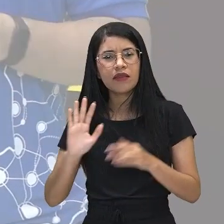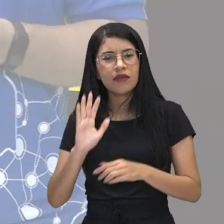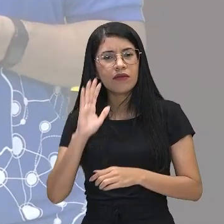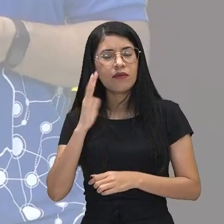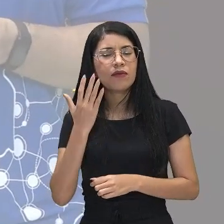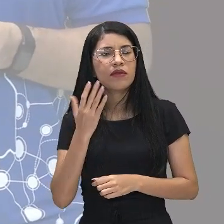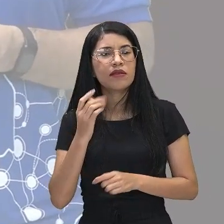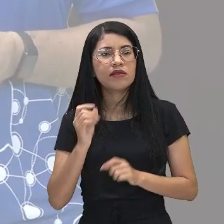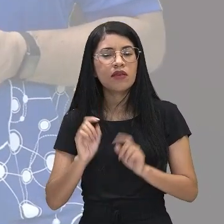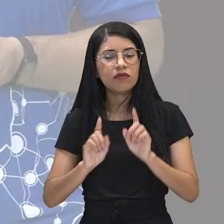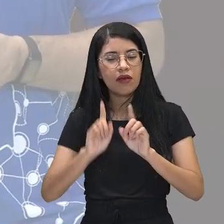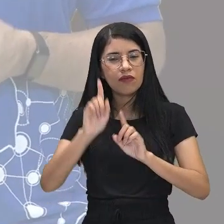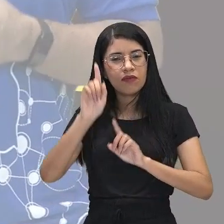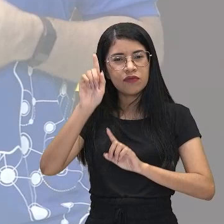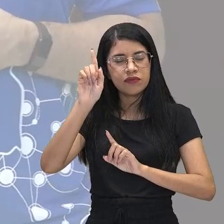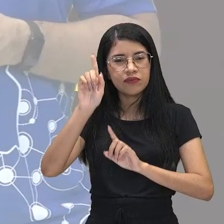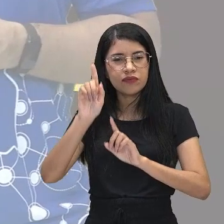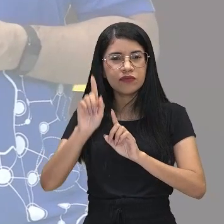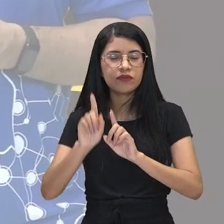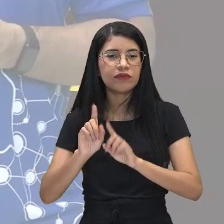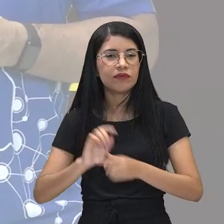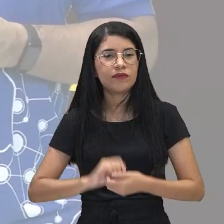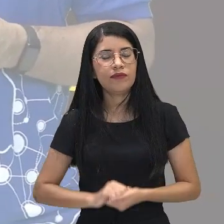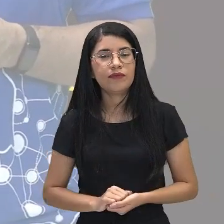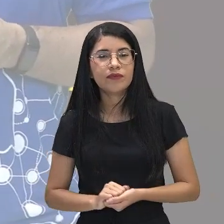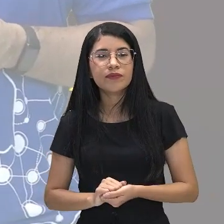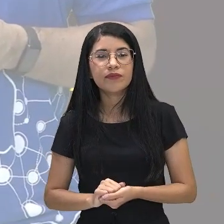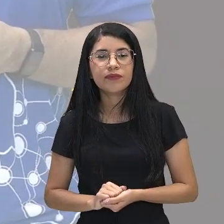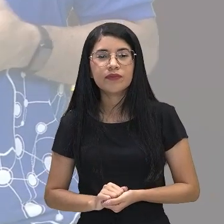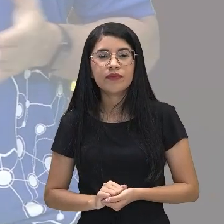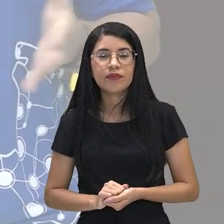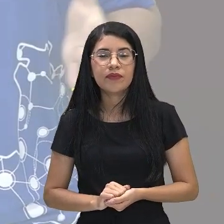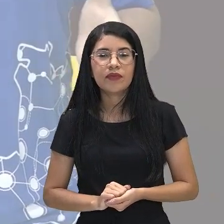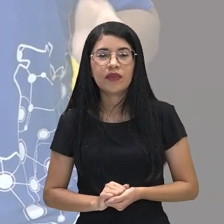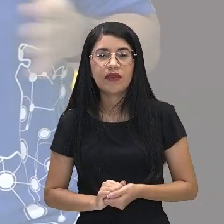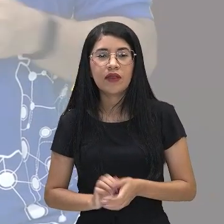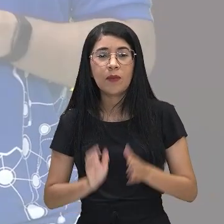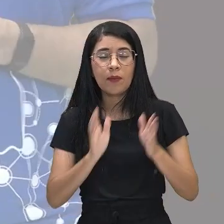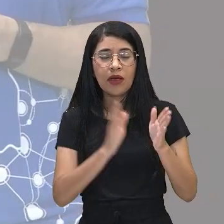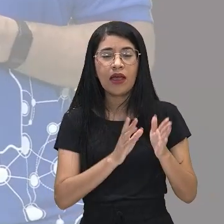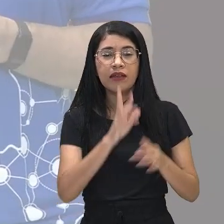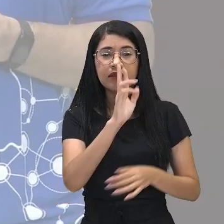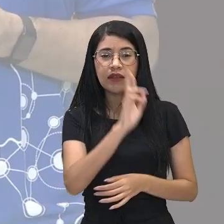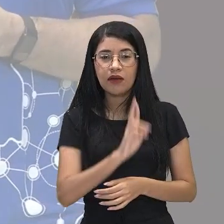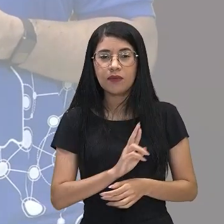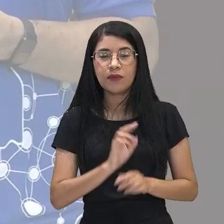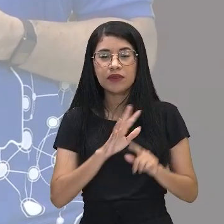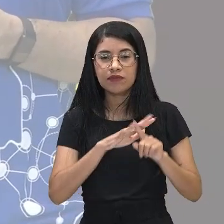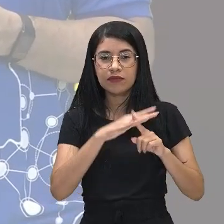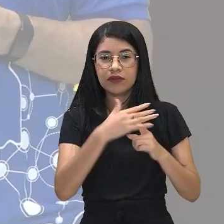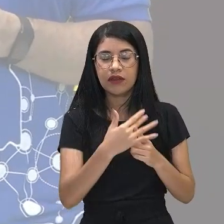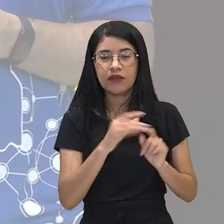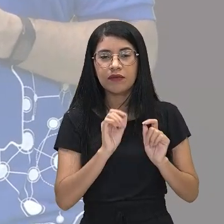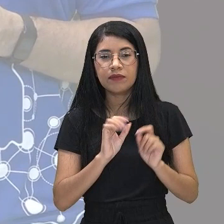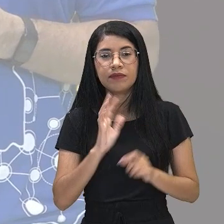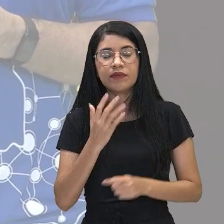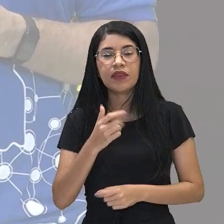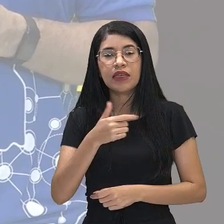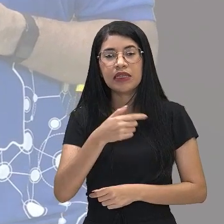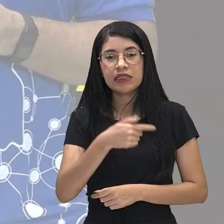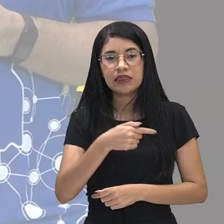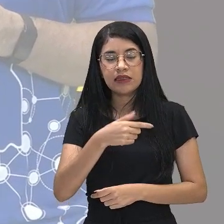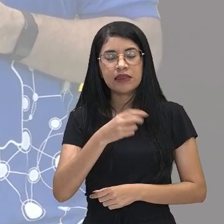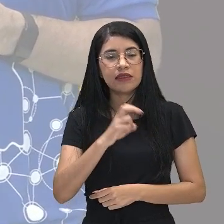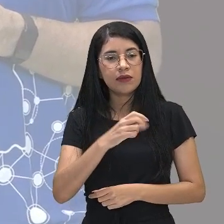marcaram a corrida espacial. Vou ler para vocês, primeiramente, o bloco socialista. Vamos lá, gente. Em 57, a